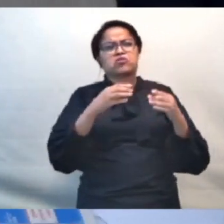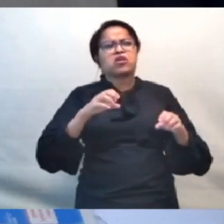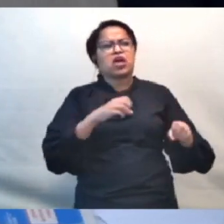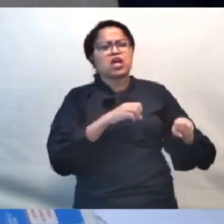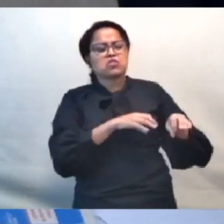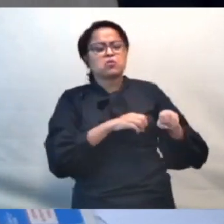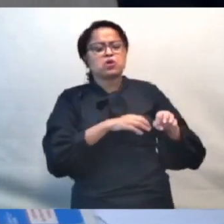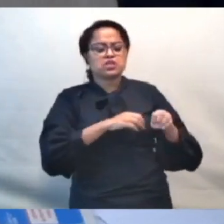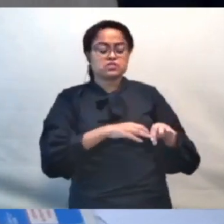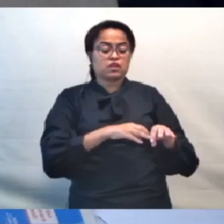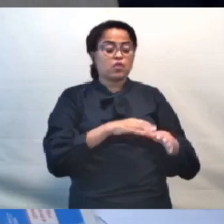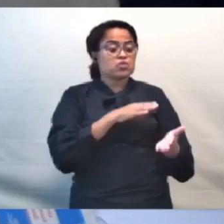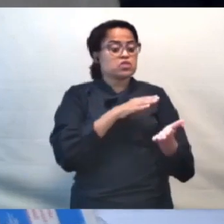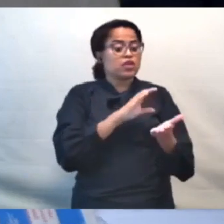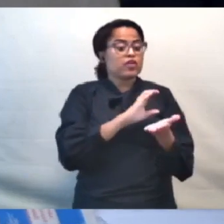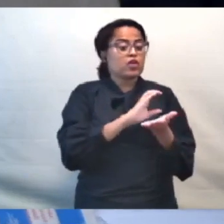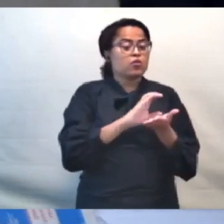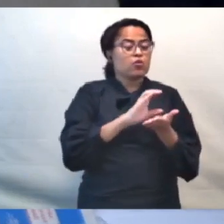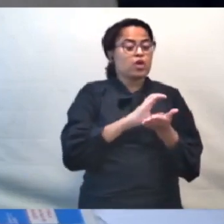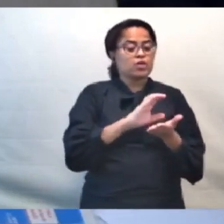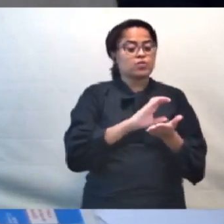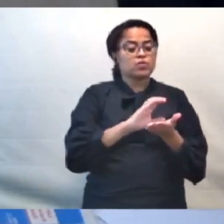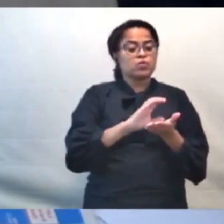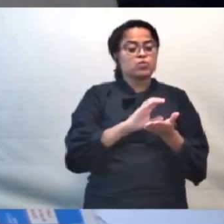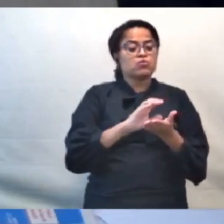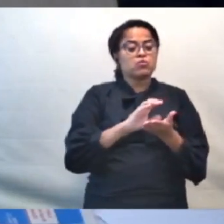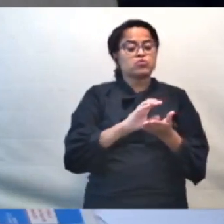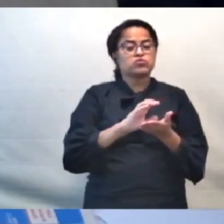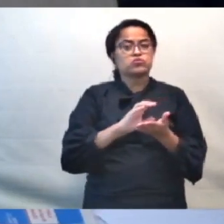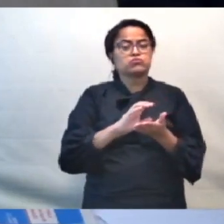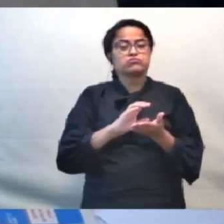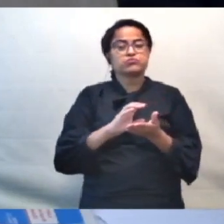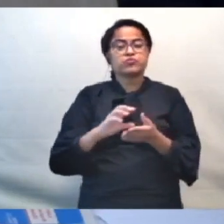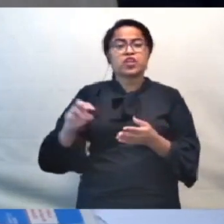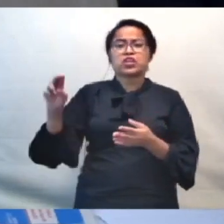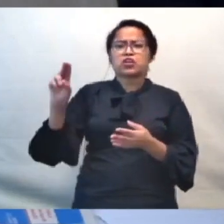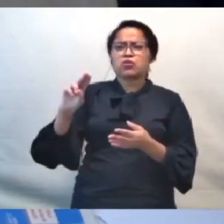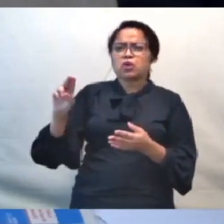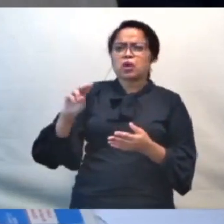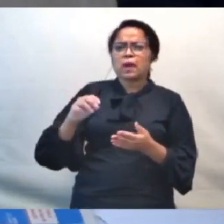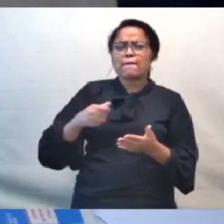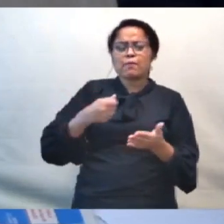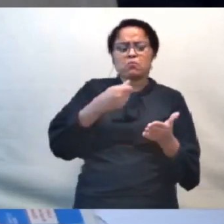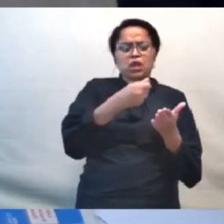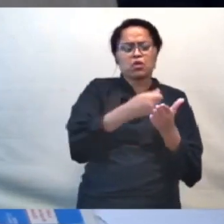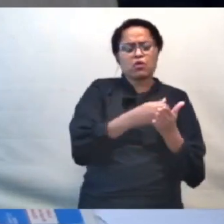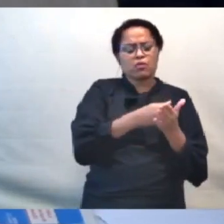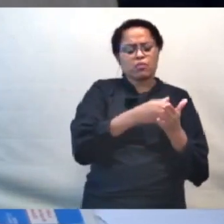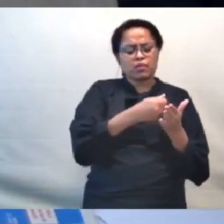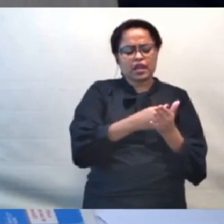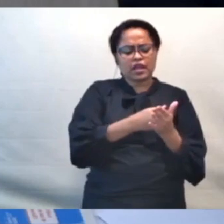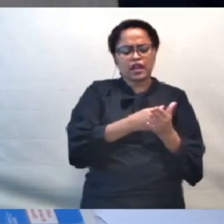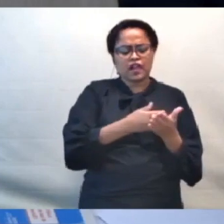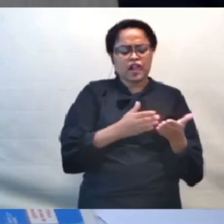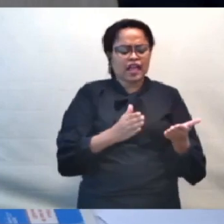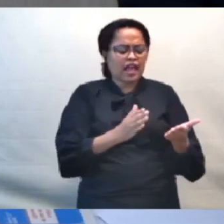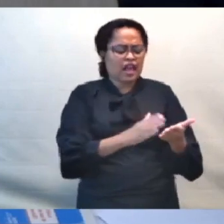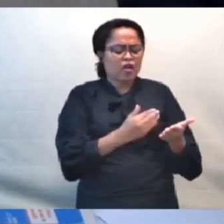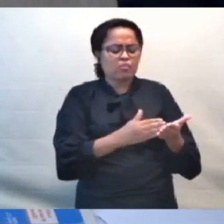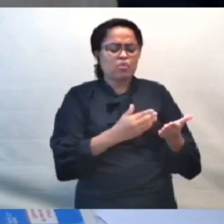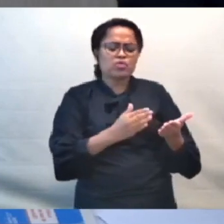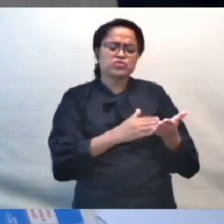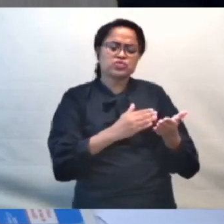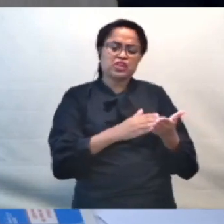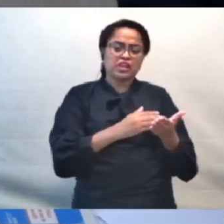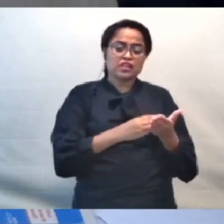né, usado para a compra de apostilas, que não foram utilizados e nem serão utilizados pela sua